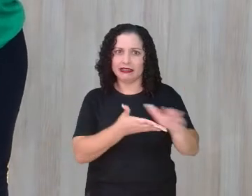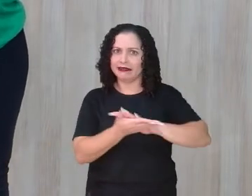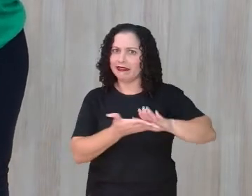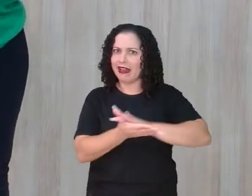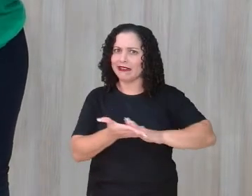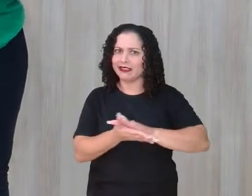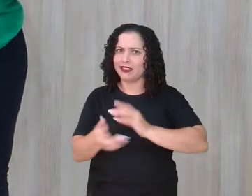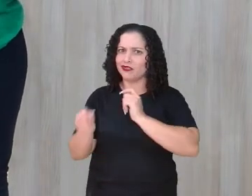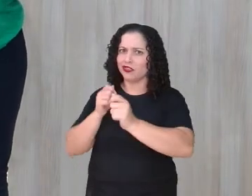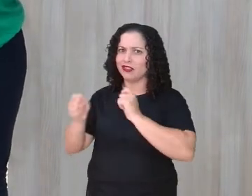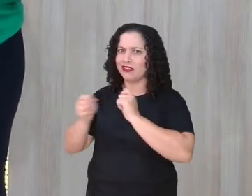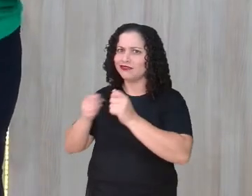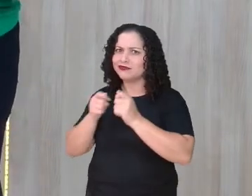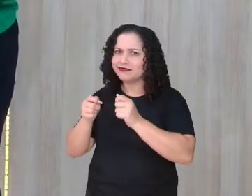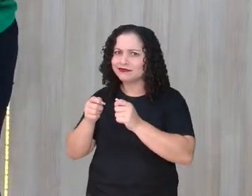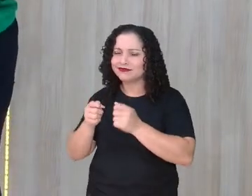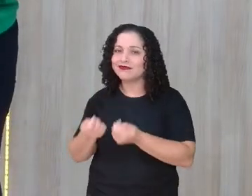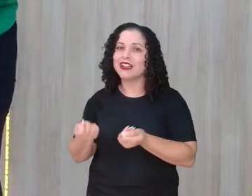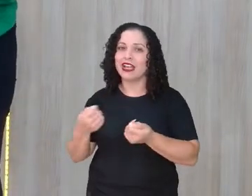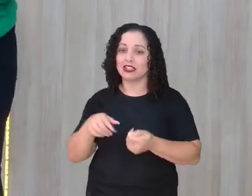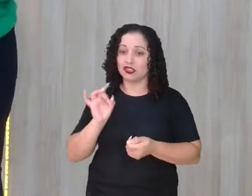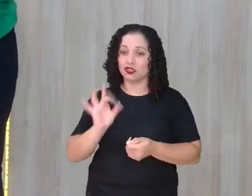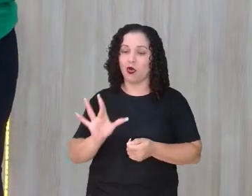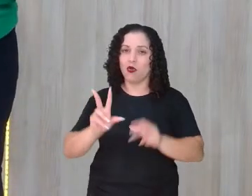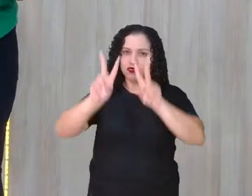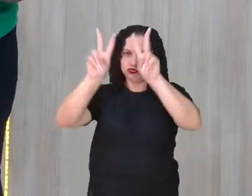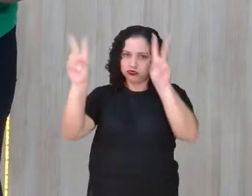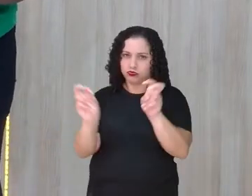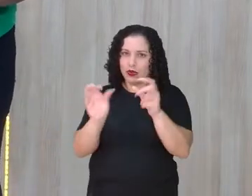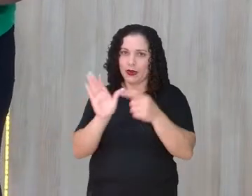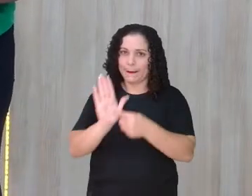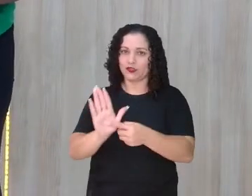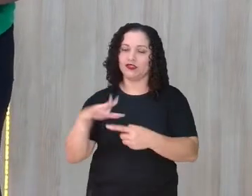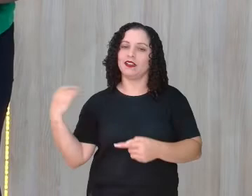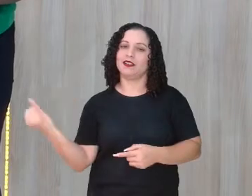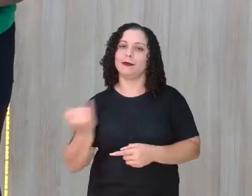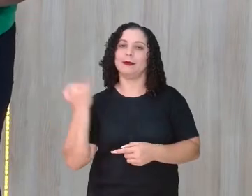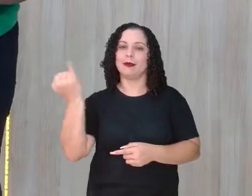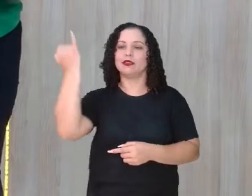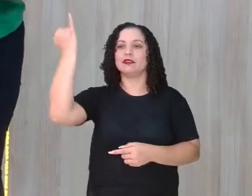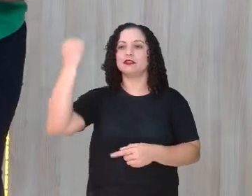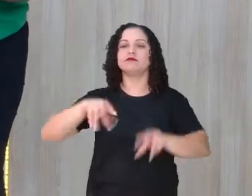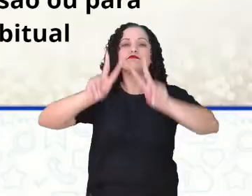jornalista, vai lá e só coloca para reforçar a importância. E as